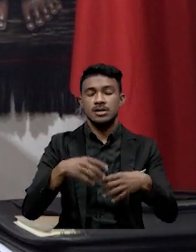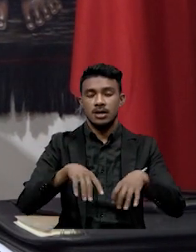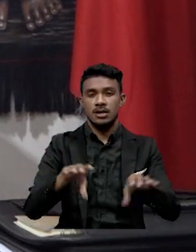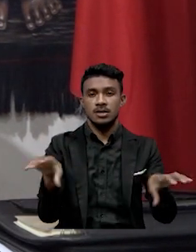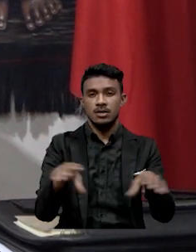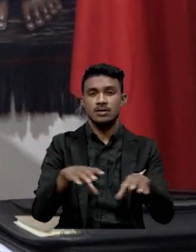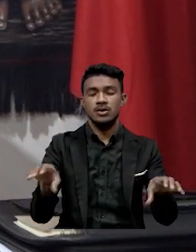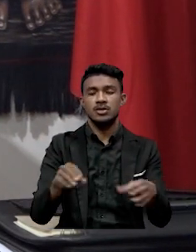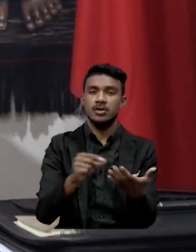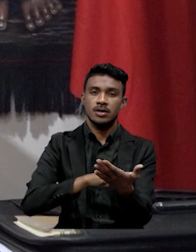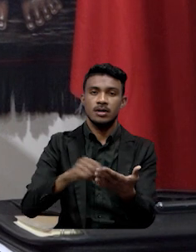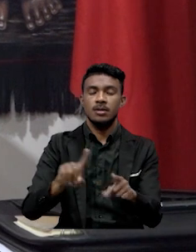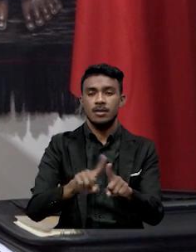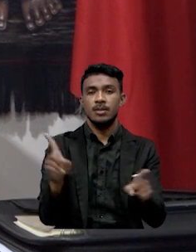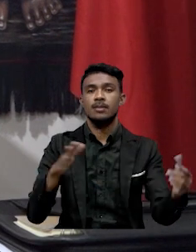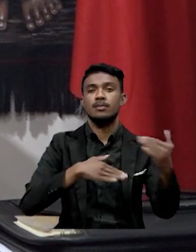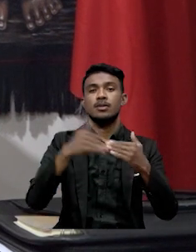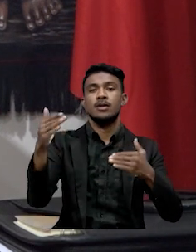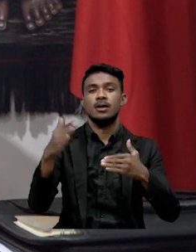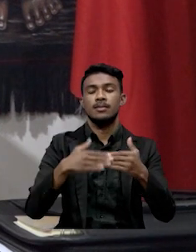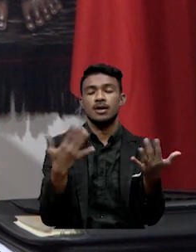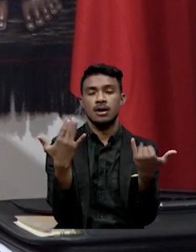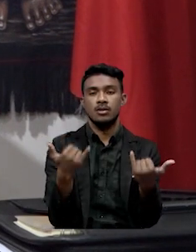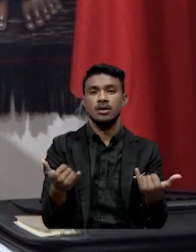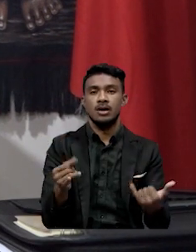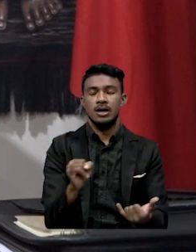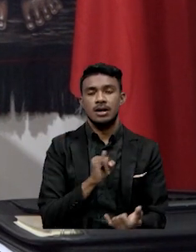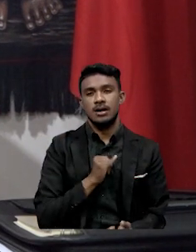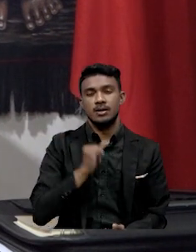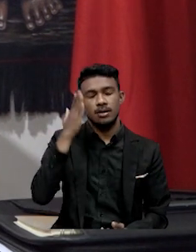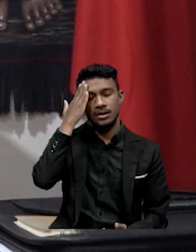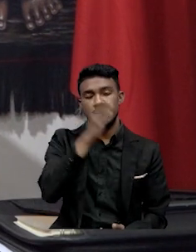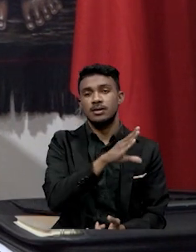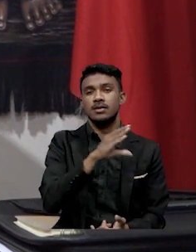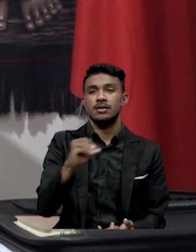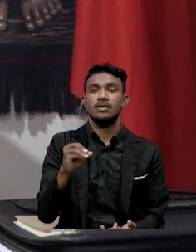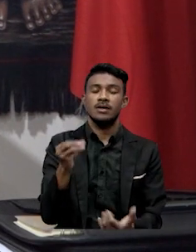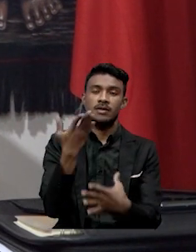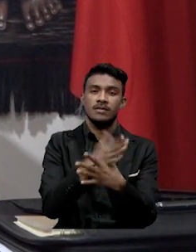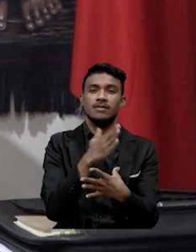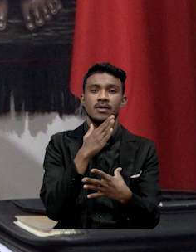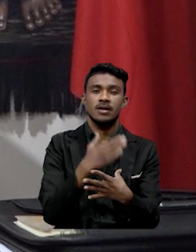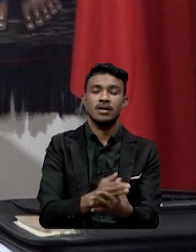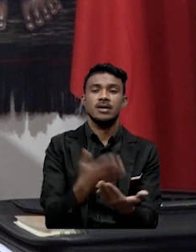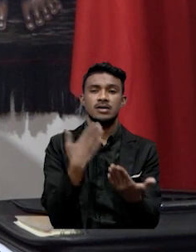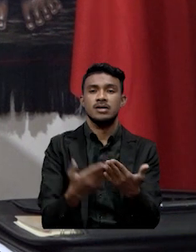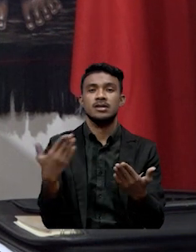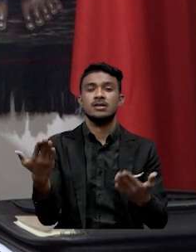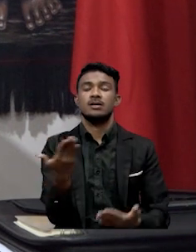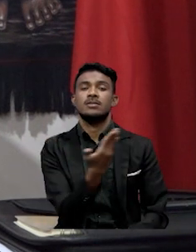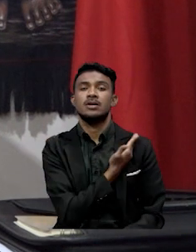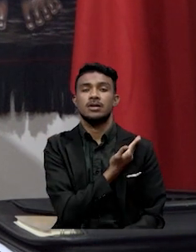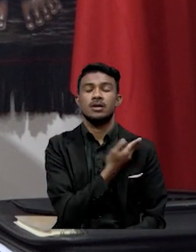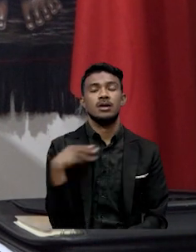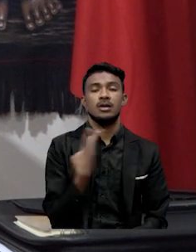conta. Agora, problema nem, agora nem assim que lança ou lança, de certeza, se são folhas se sai. E está colhendo, se